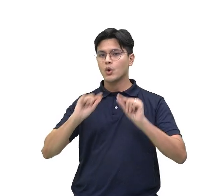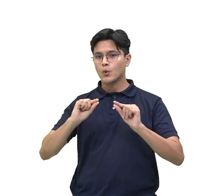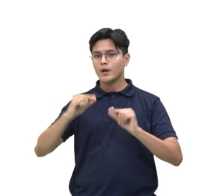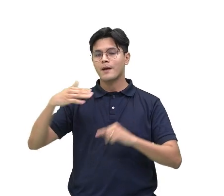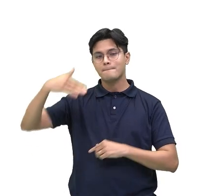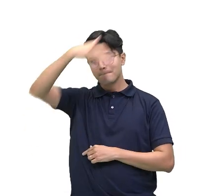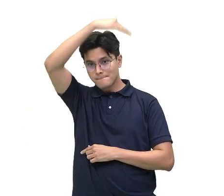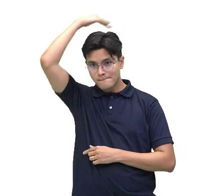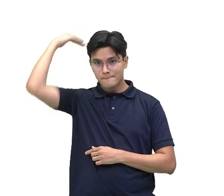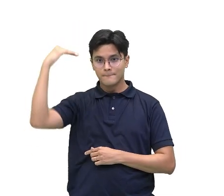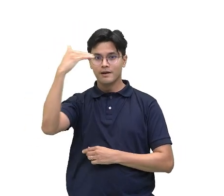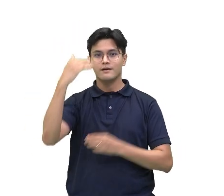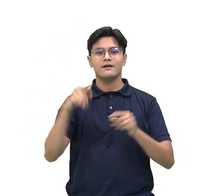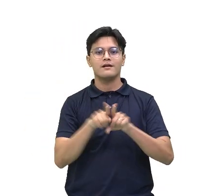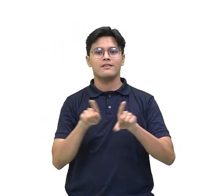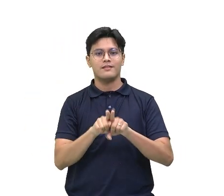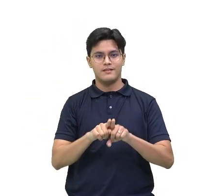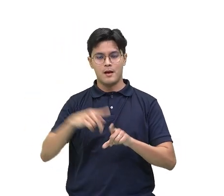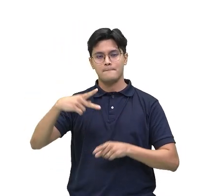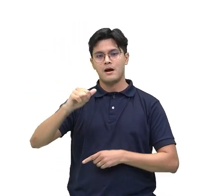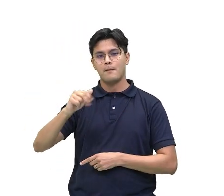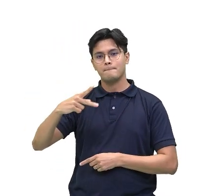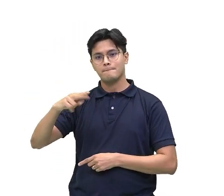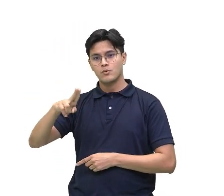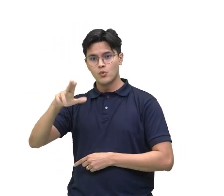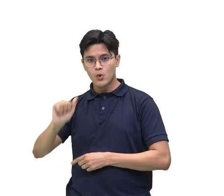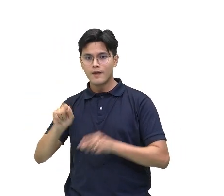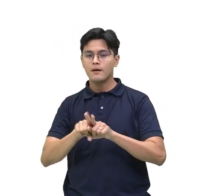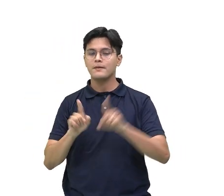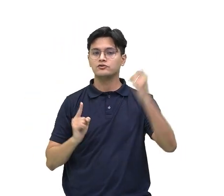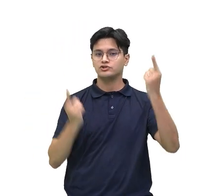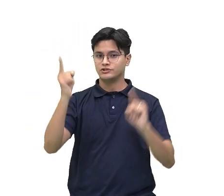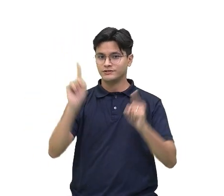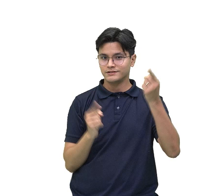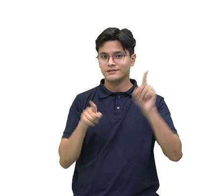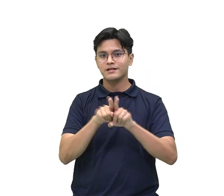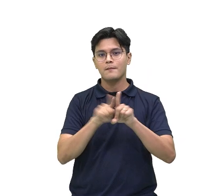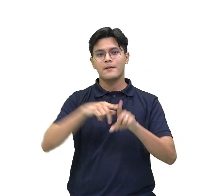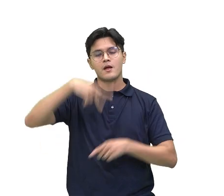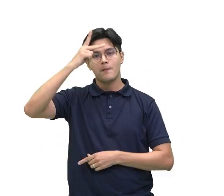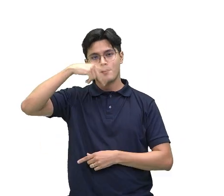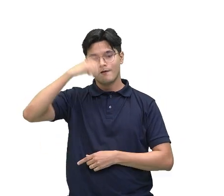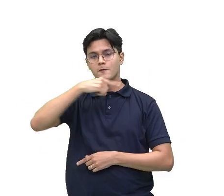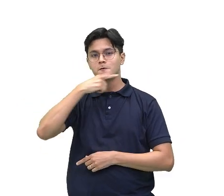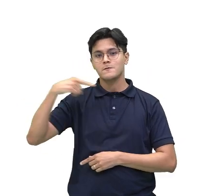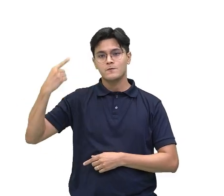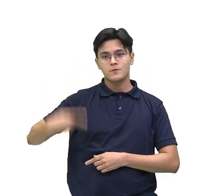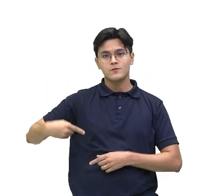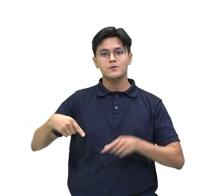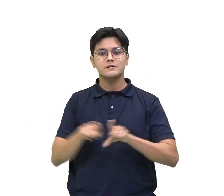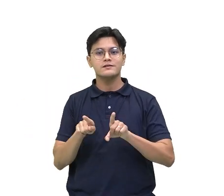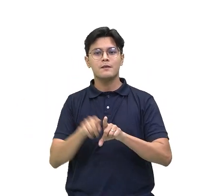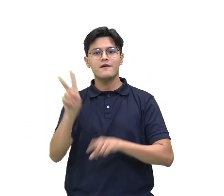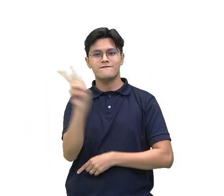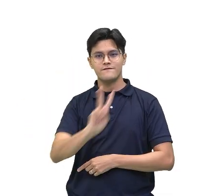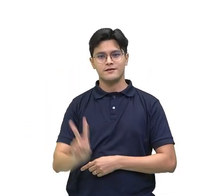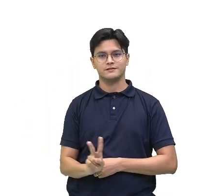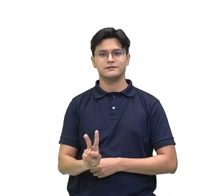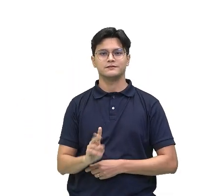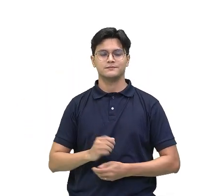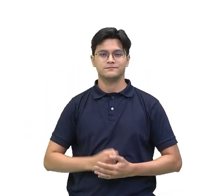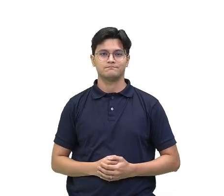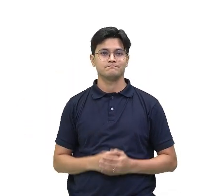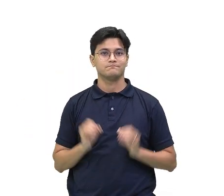México, Papua Nova Guiné, o Chile, Peru, Rússia e também o Vietnã,